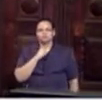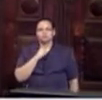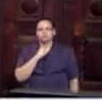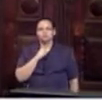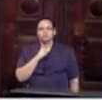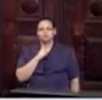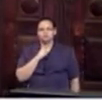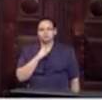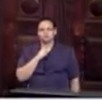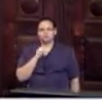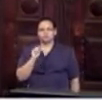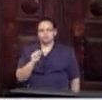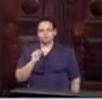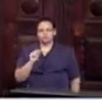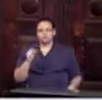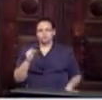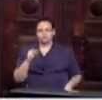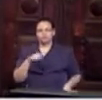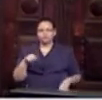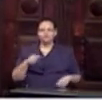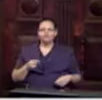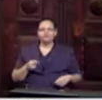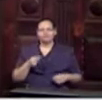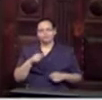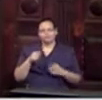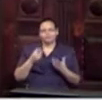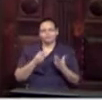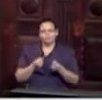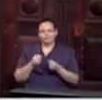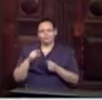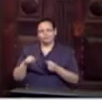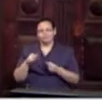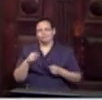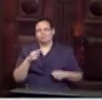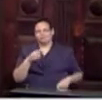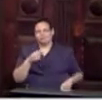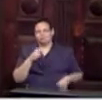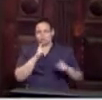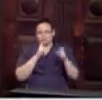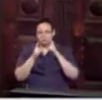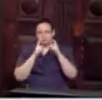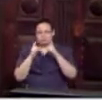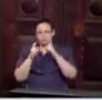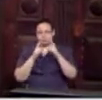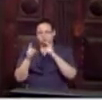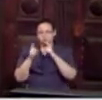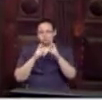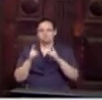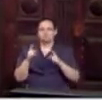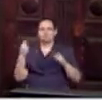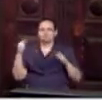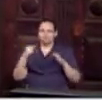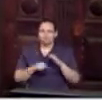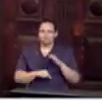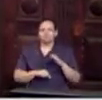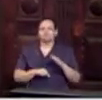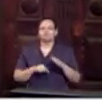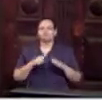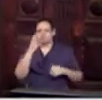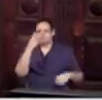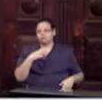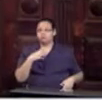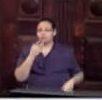do consenso em torno desse debate. Lembremos aqui que se trata de um debate complexo, que nós estamos